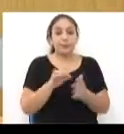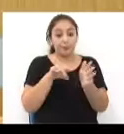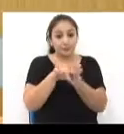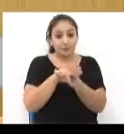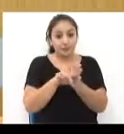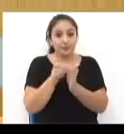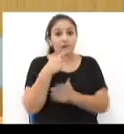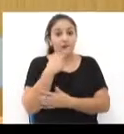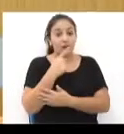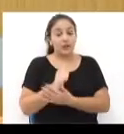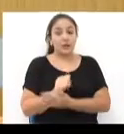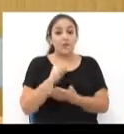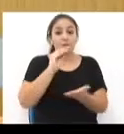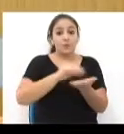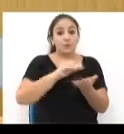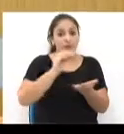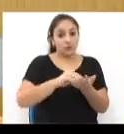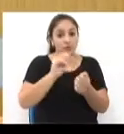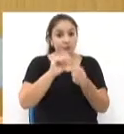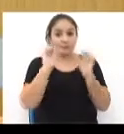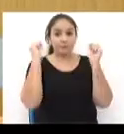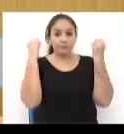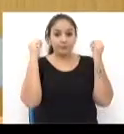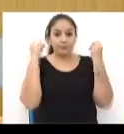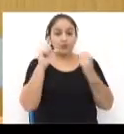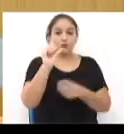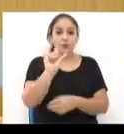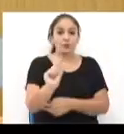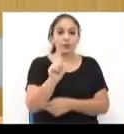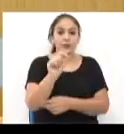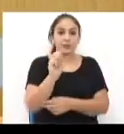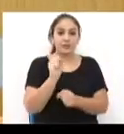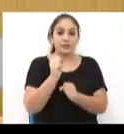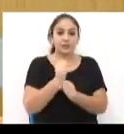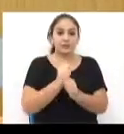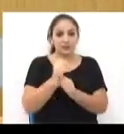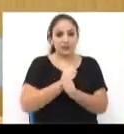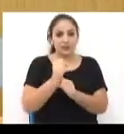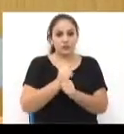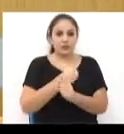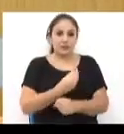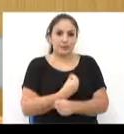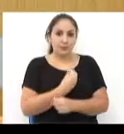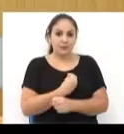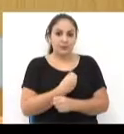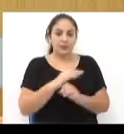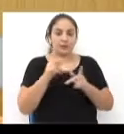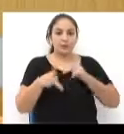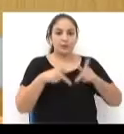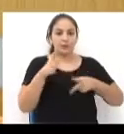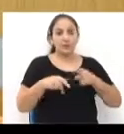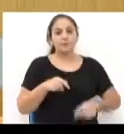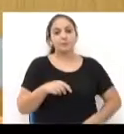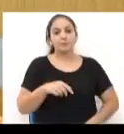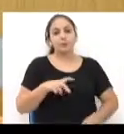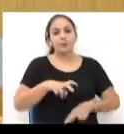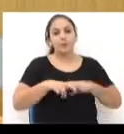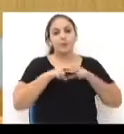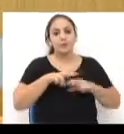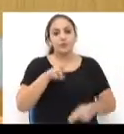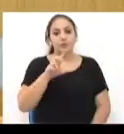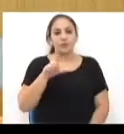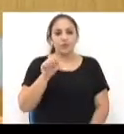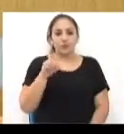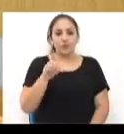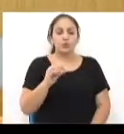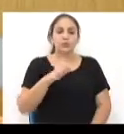atividade física pode reduzir em até 10 anos a expectativa de vida da população. Por isso, o vereador Valdo de Moraes tem o